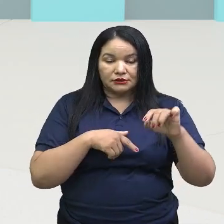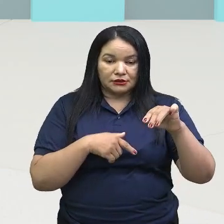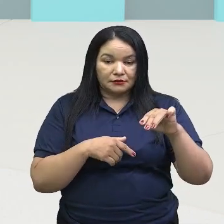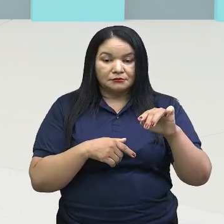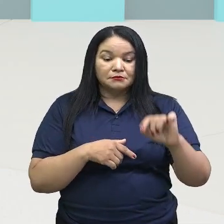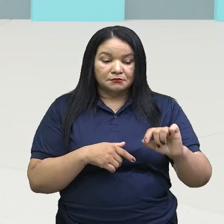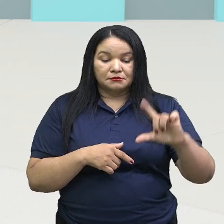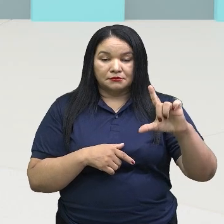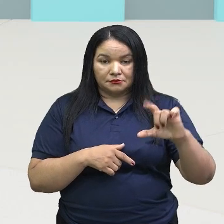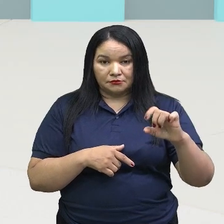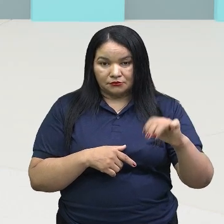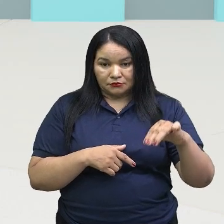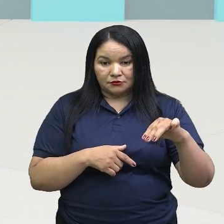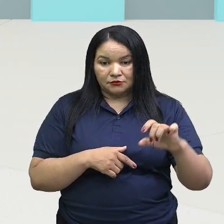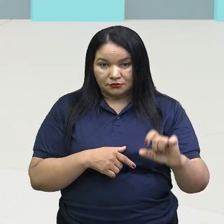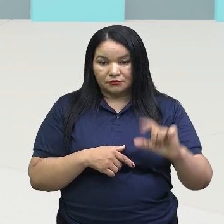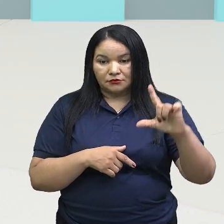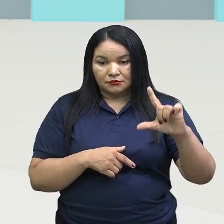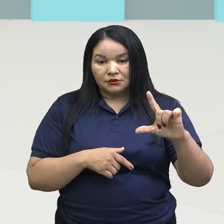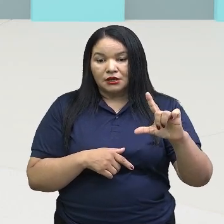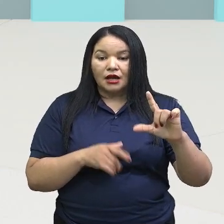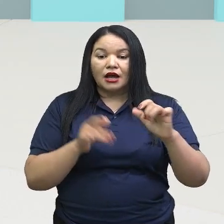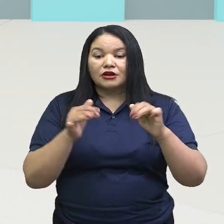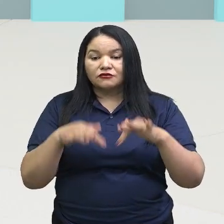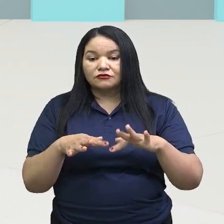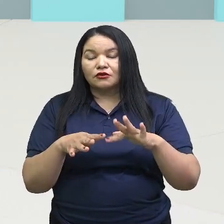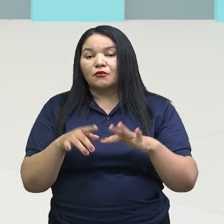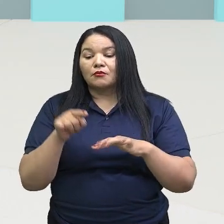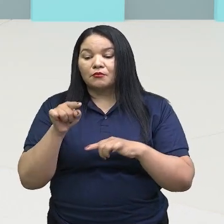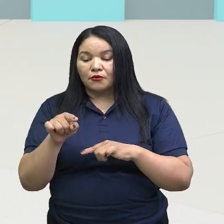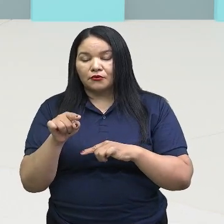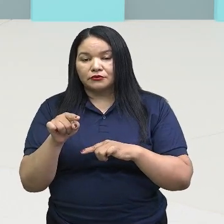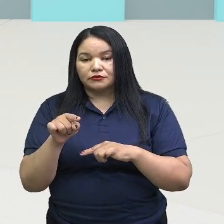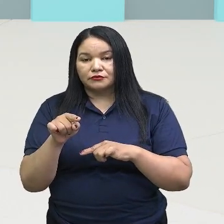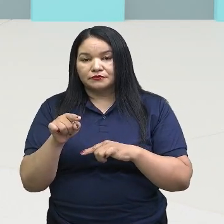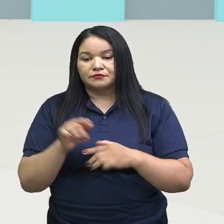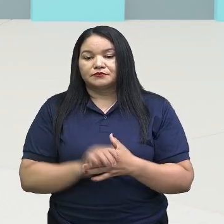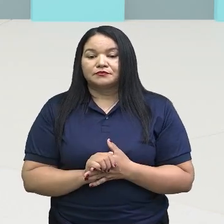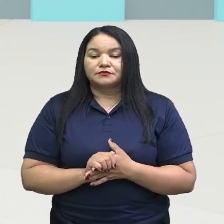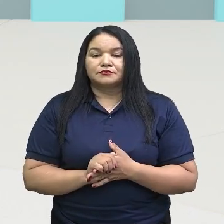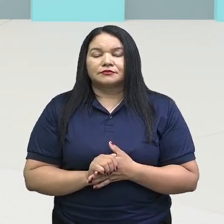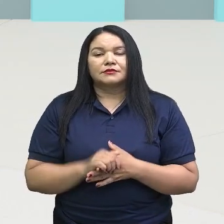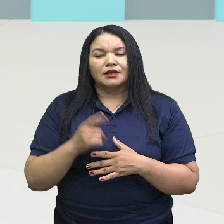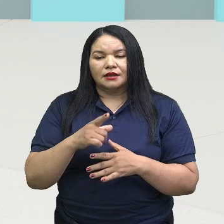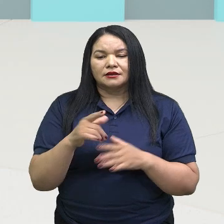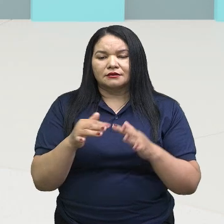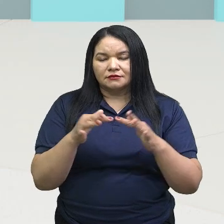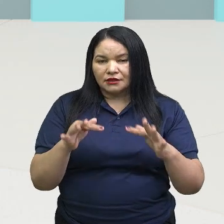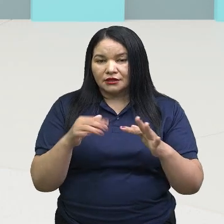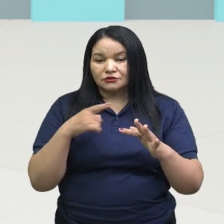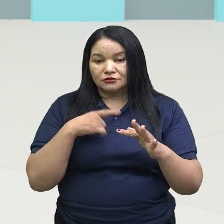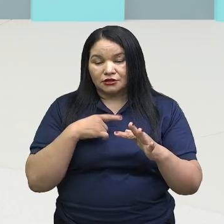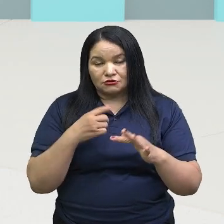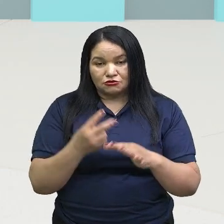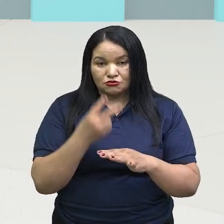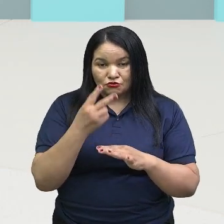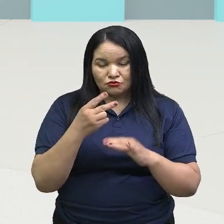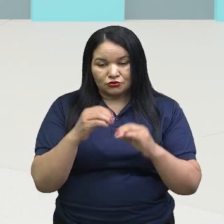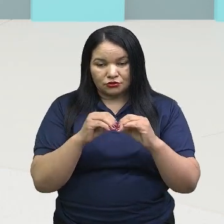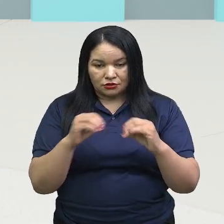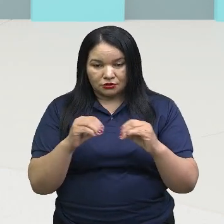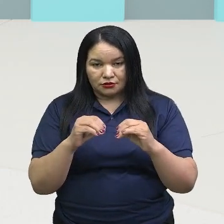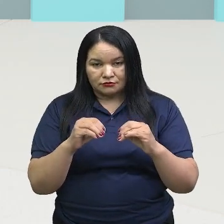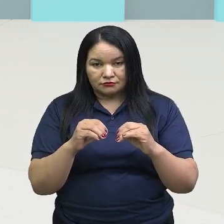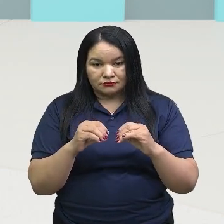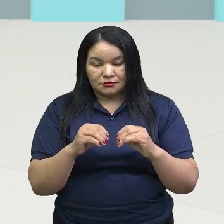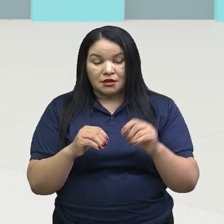e termina onde há um ponto. Então, neste contexto, nós temos o quê? 2 orações, ó.